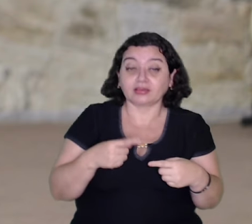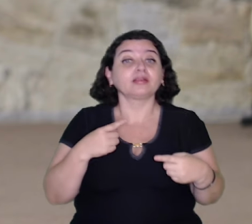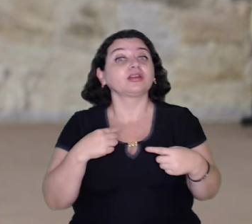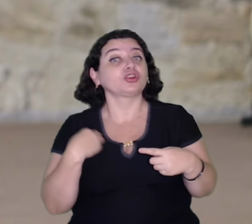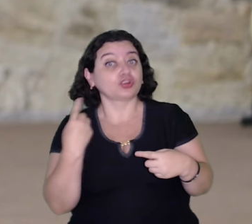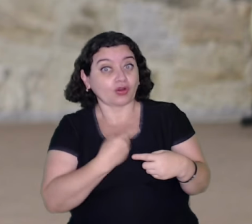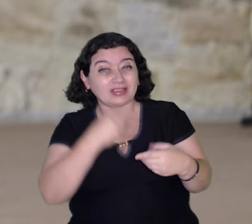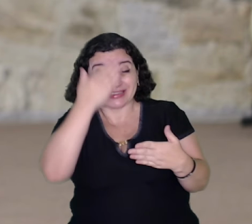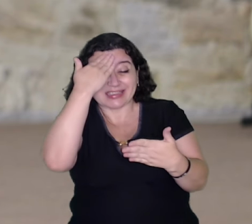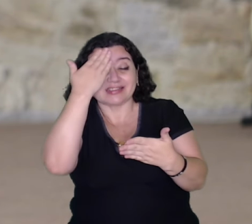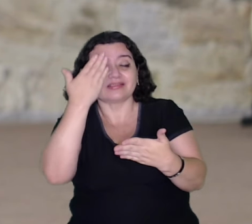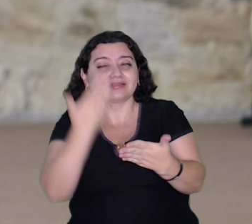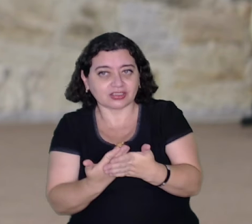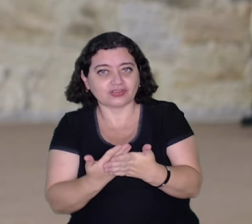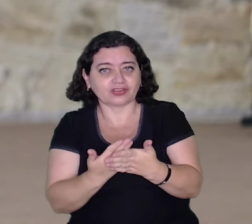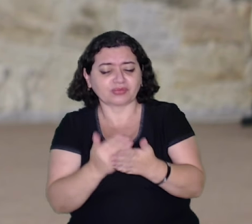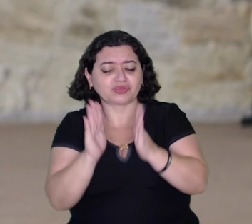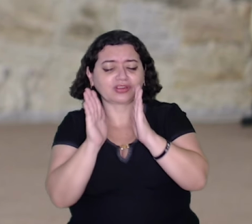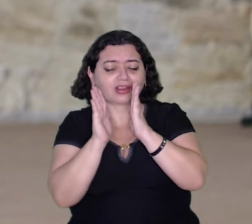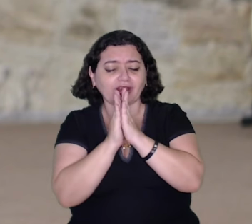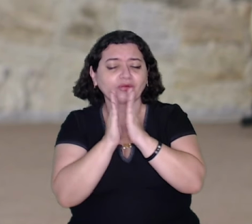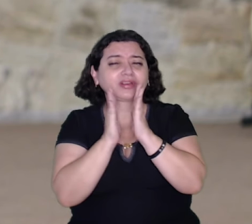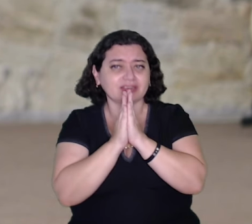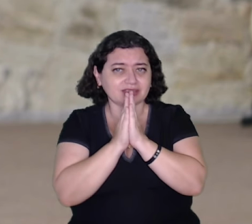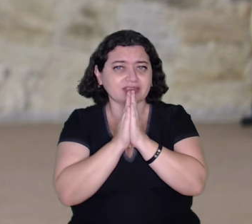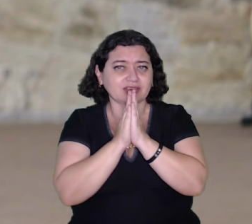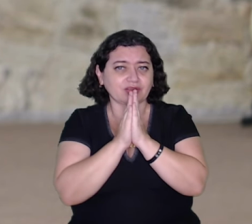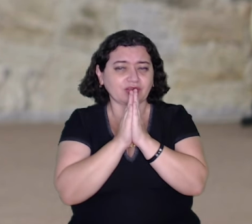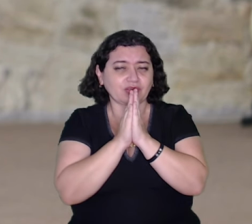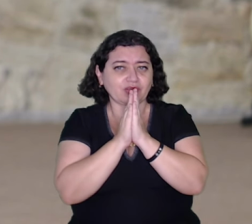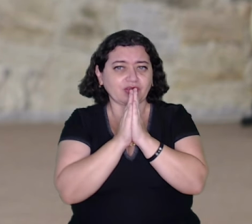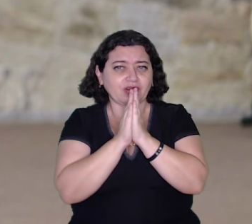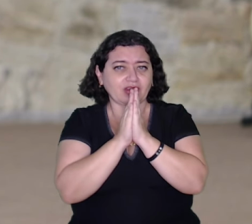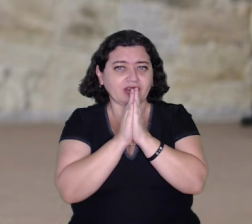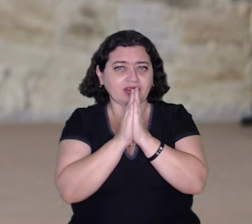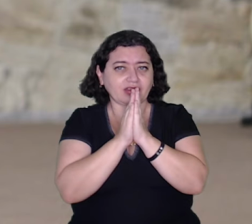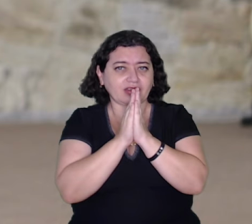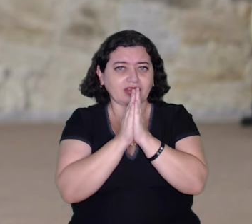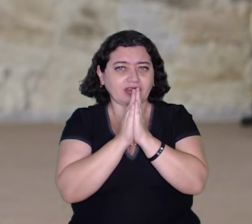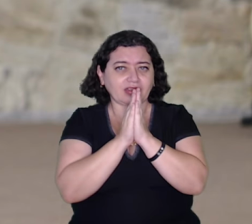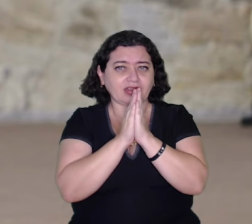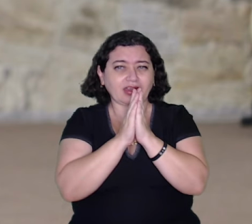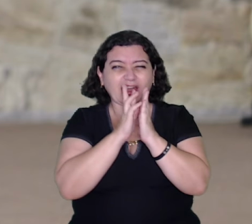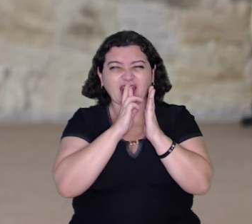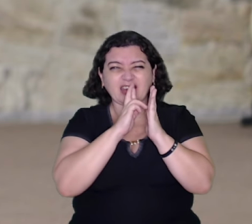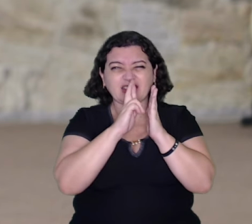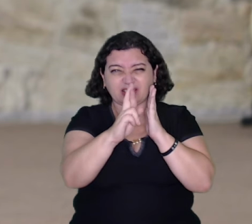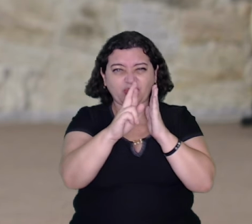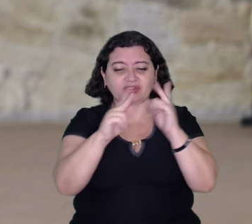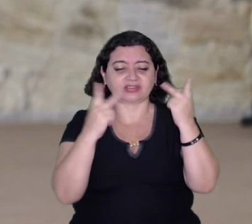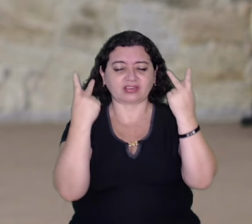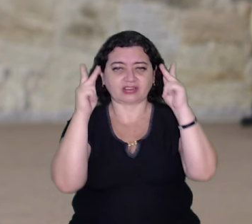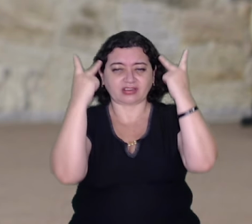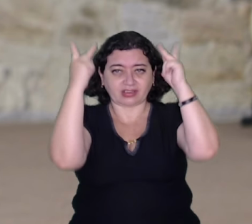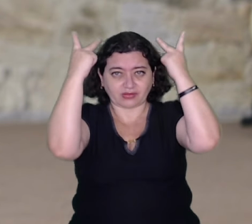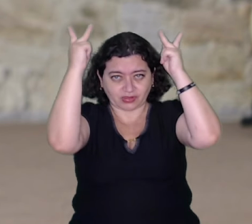acreditamos que a oração é a chave da vitória.